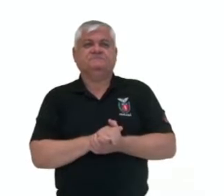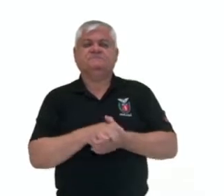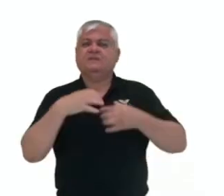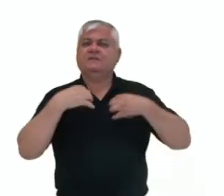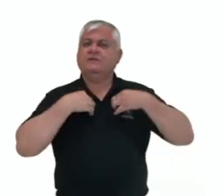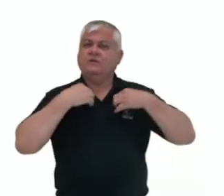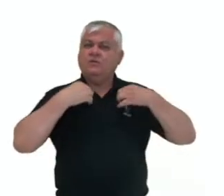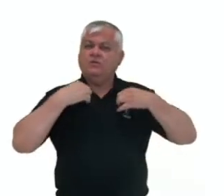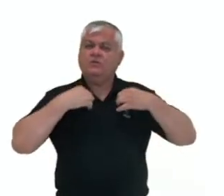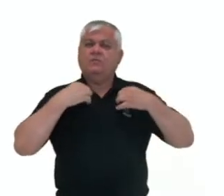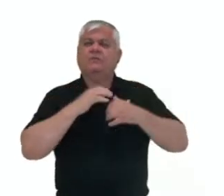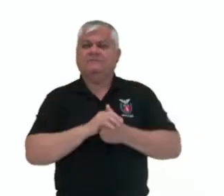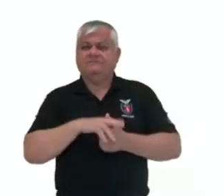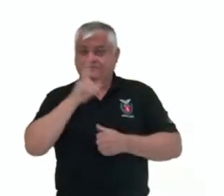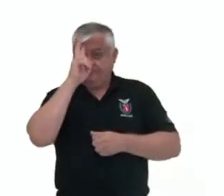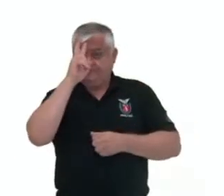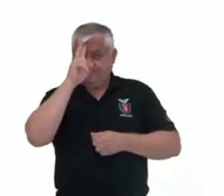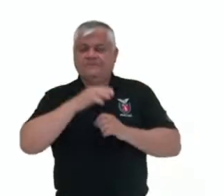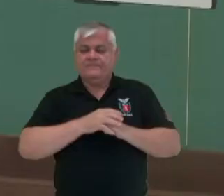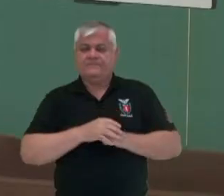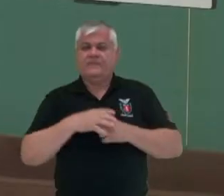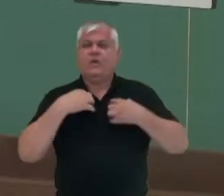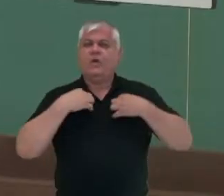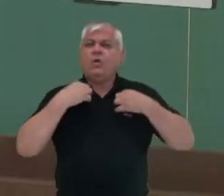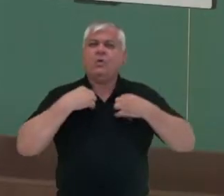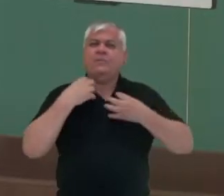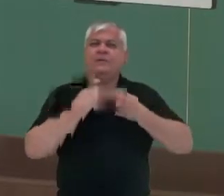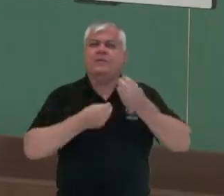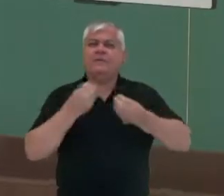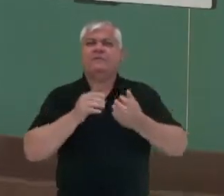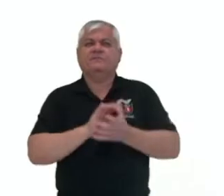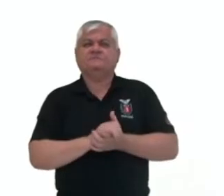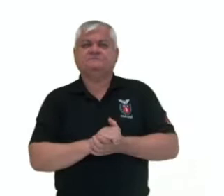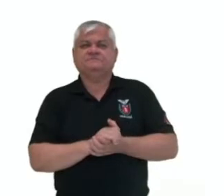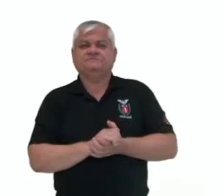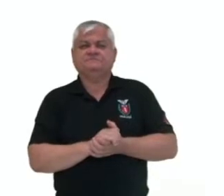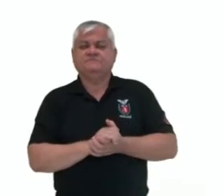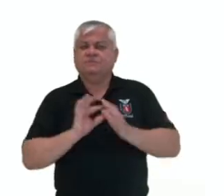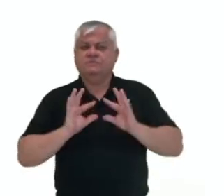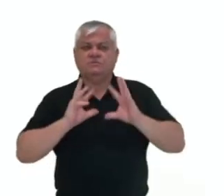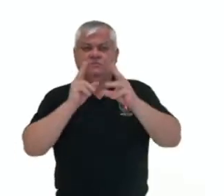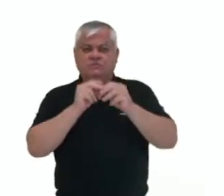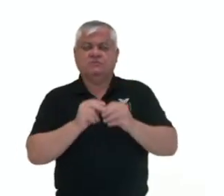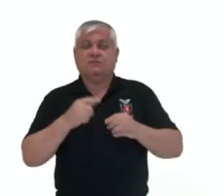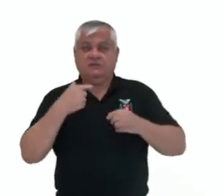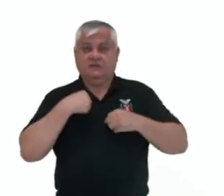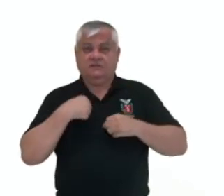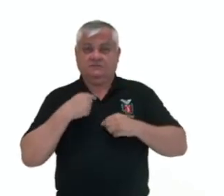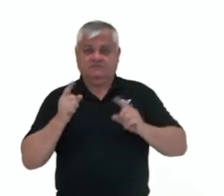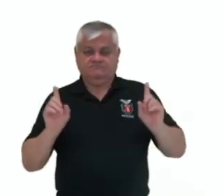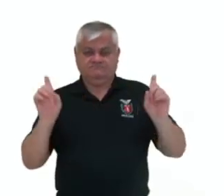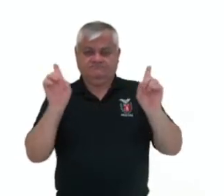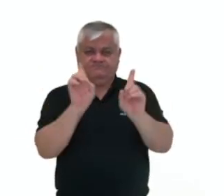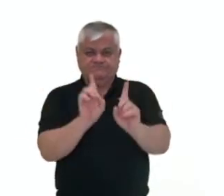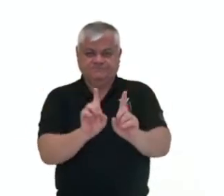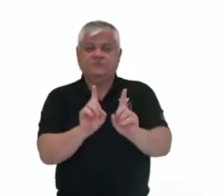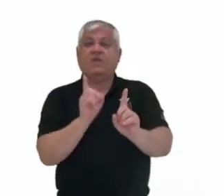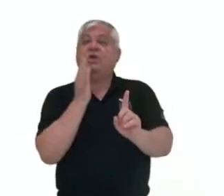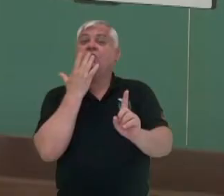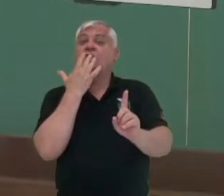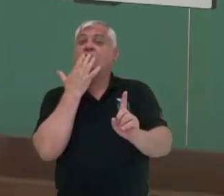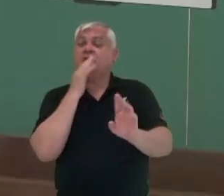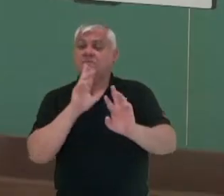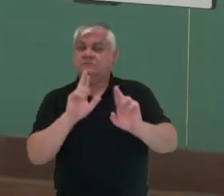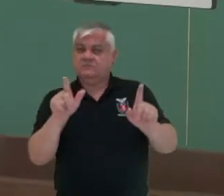A vestimenta, lembra que eu falei que a gente ia falar sobre as roupas? Então vamos lá. Os atletas, eles entram para o combate usando cores